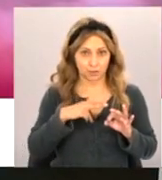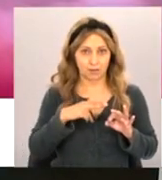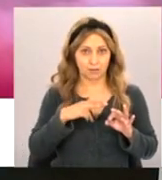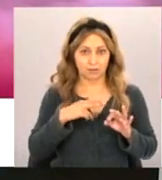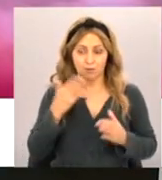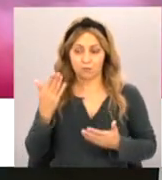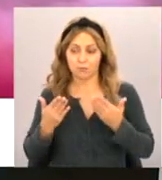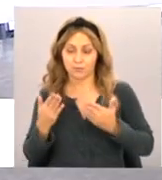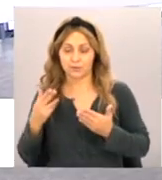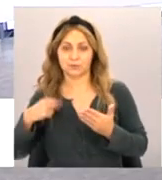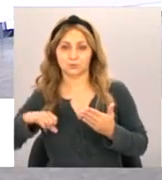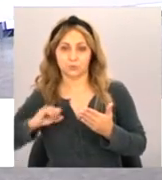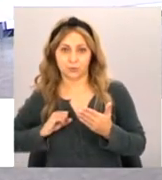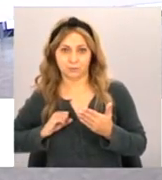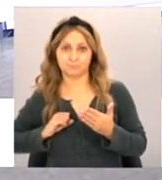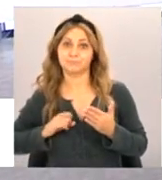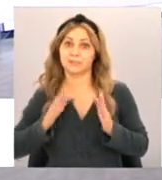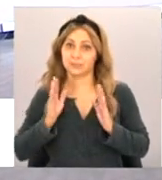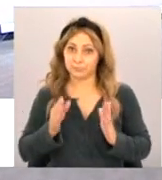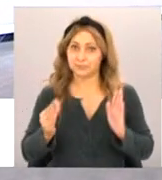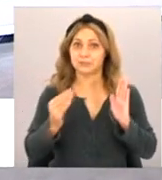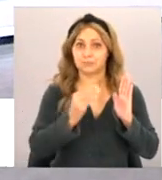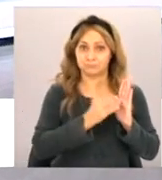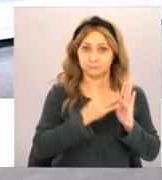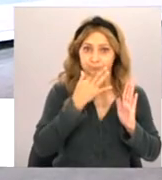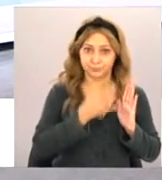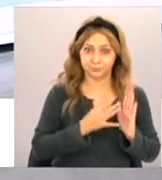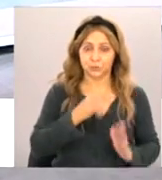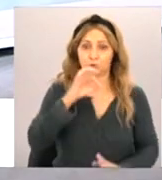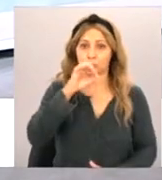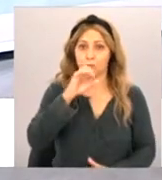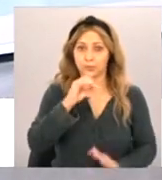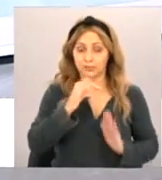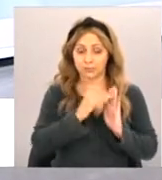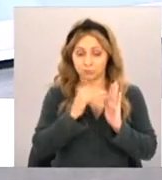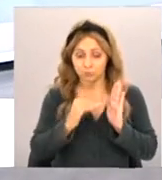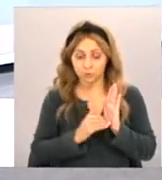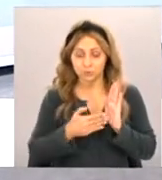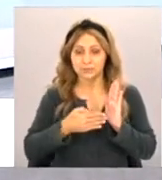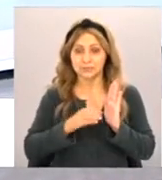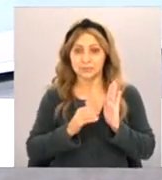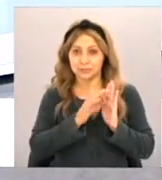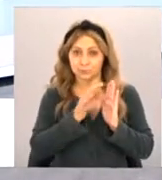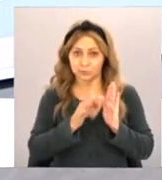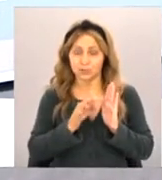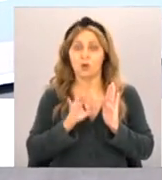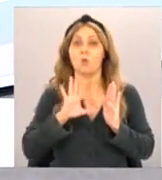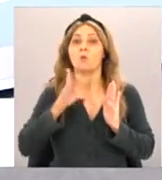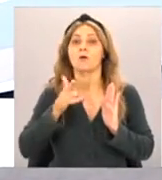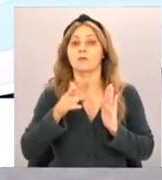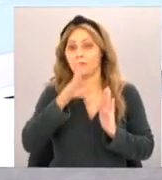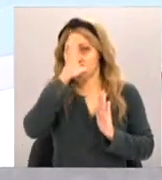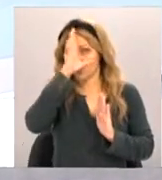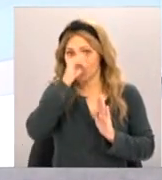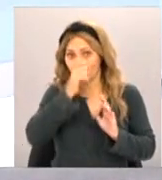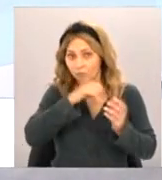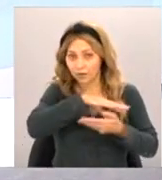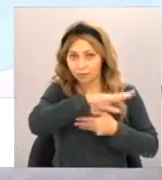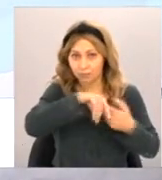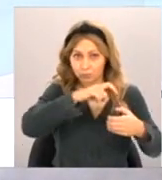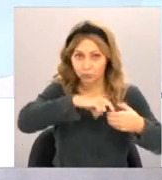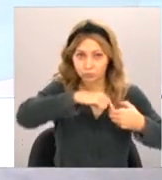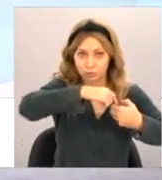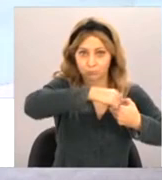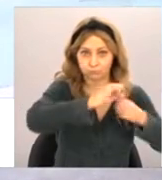espanhola e esse fato é porque deve há três anos 80 para setenta por cento no governo de Jânio bons ar no governo da sua língua o